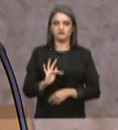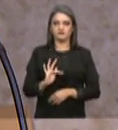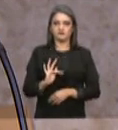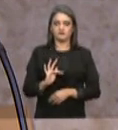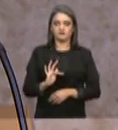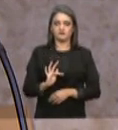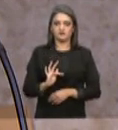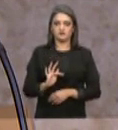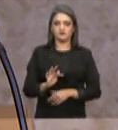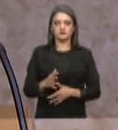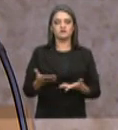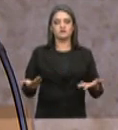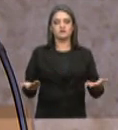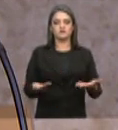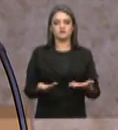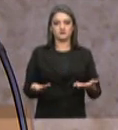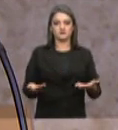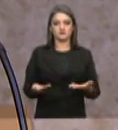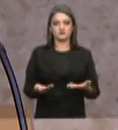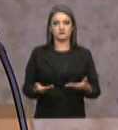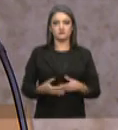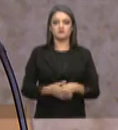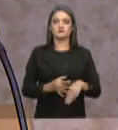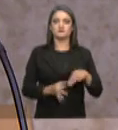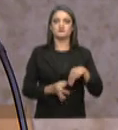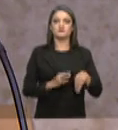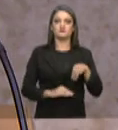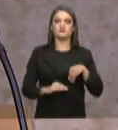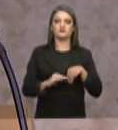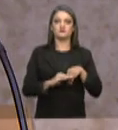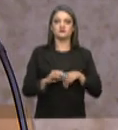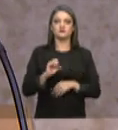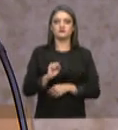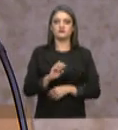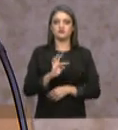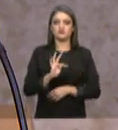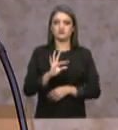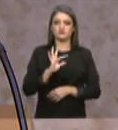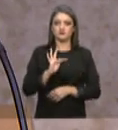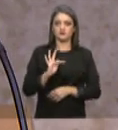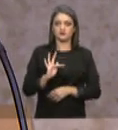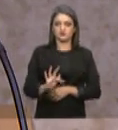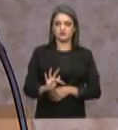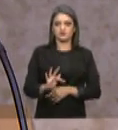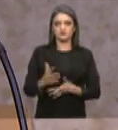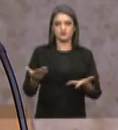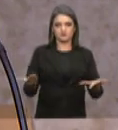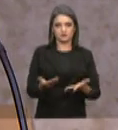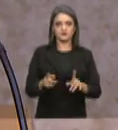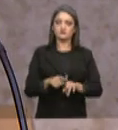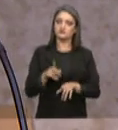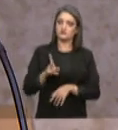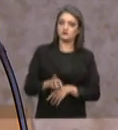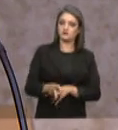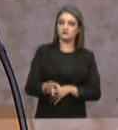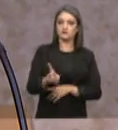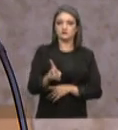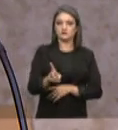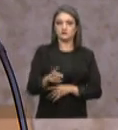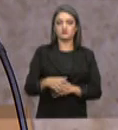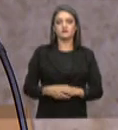nesta sessão solene ministros do Supremo Tribunal Federal de hoje e de sempre